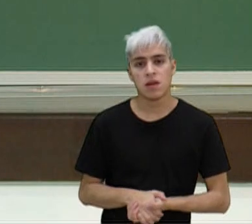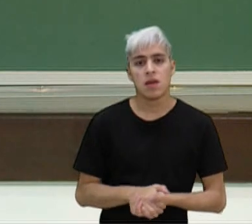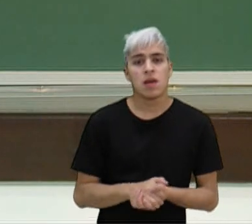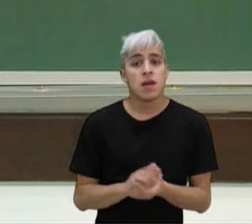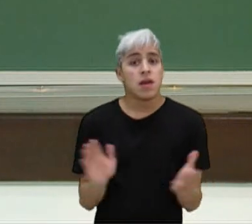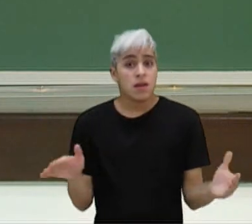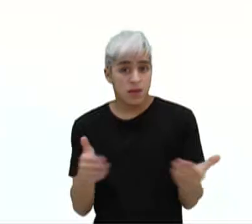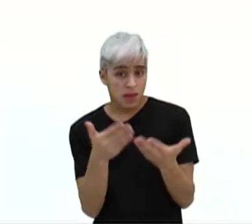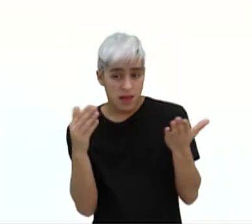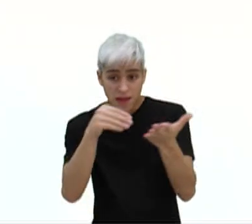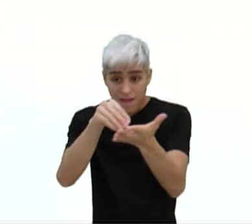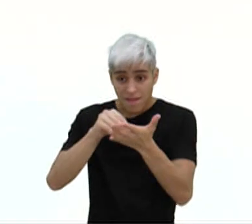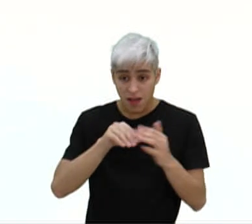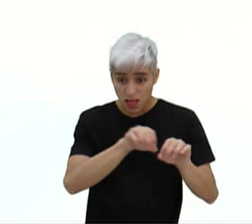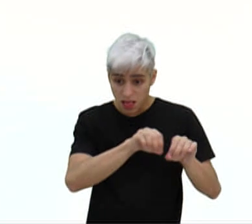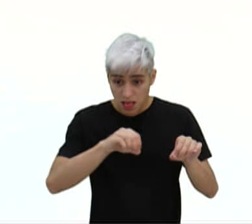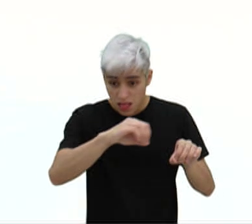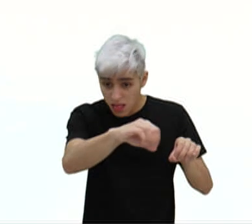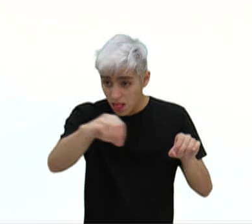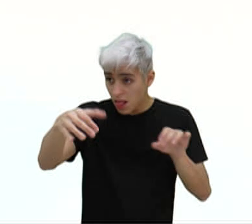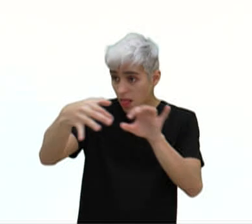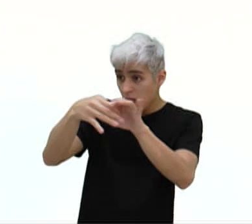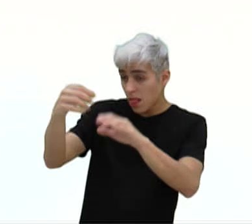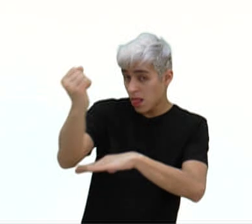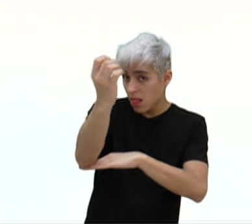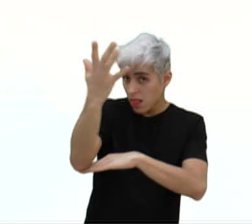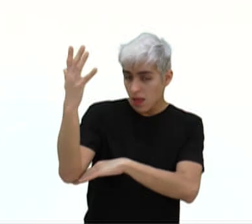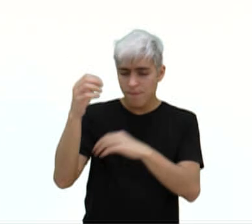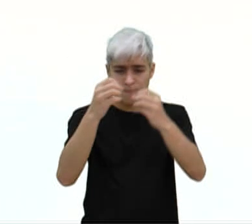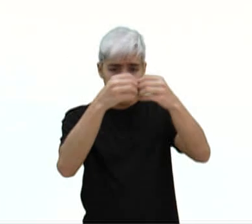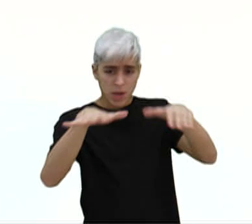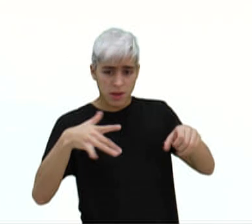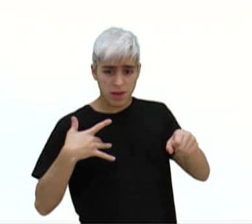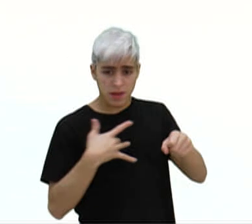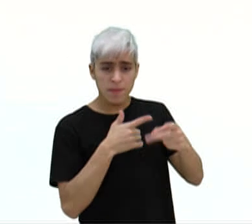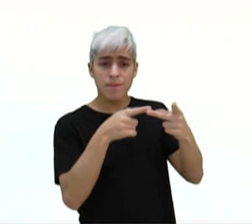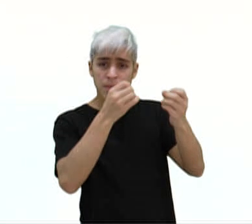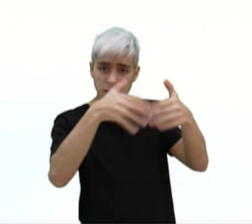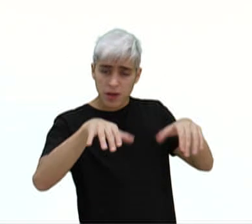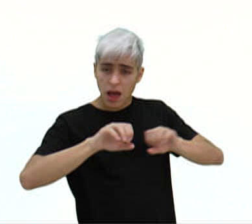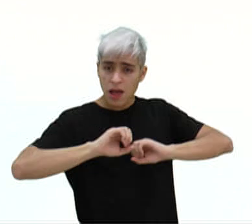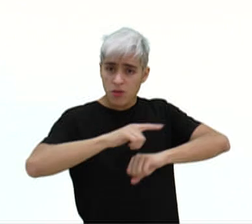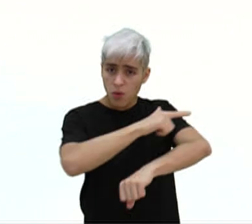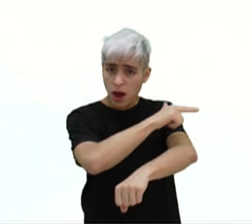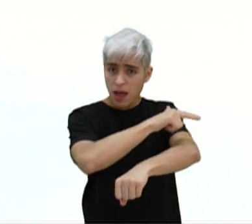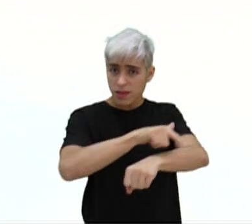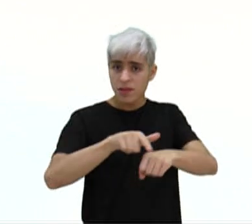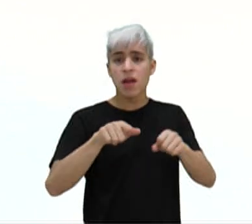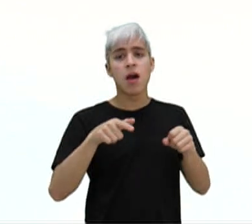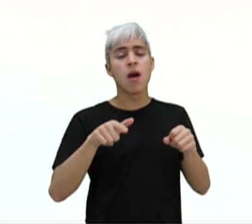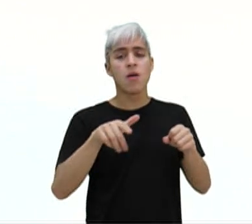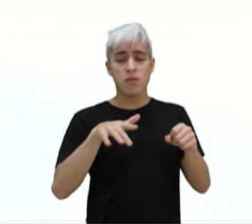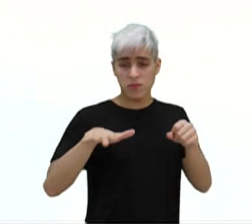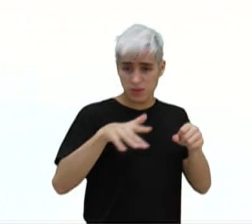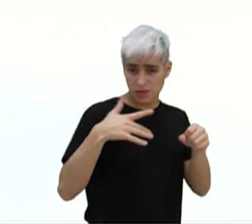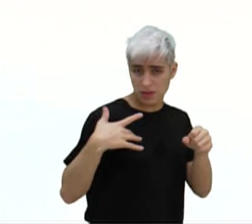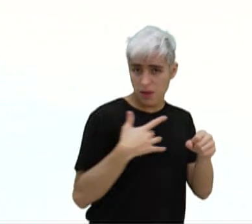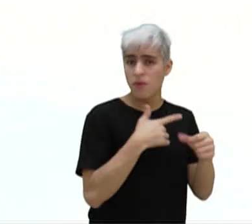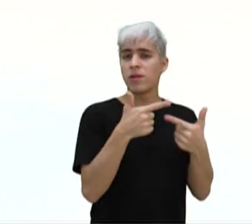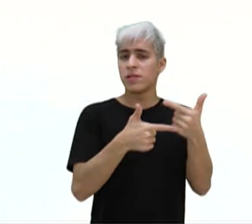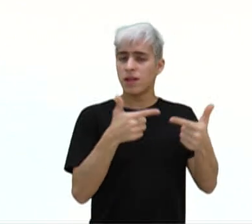Então, a falta de saneamento ambiental afeta a saúde, a educação, o trabalho e o desenvolvimento social